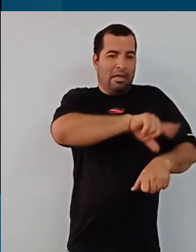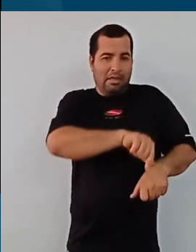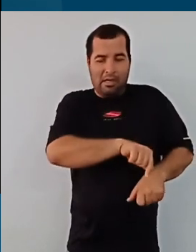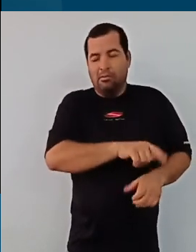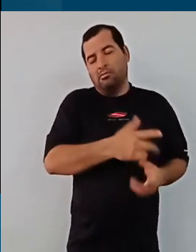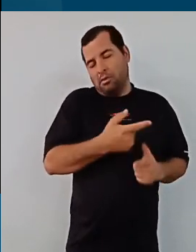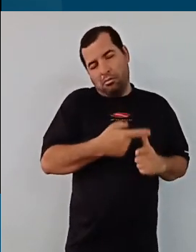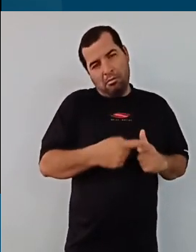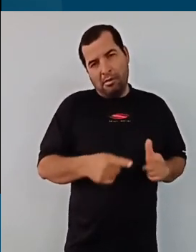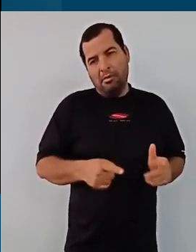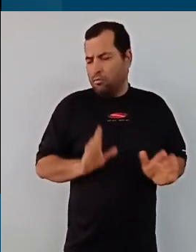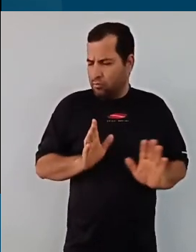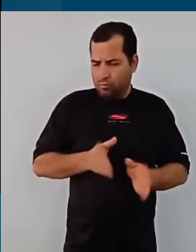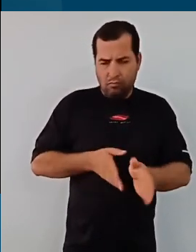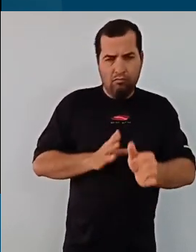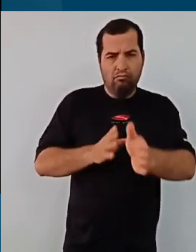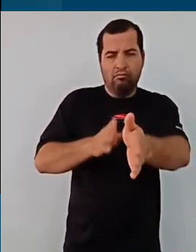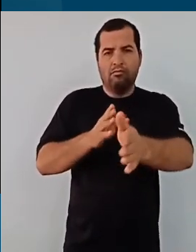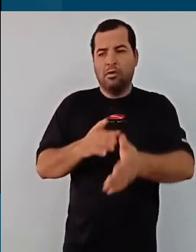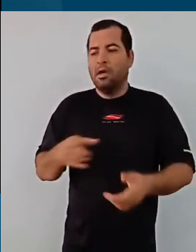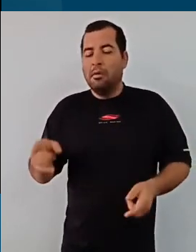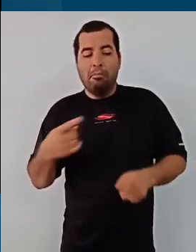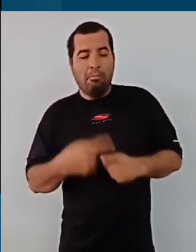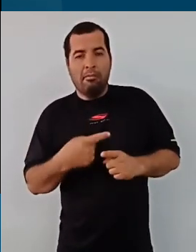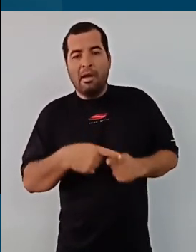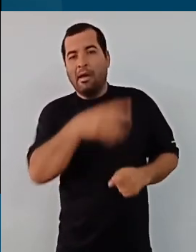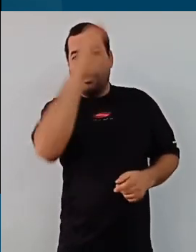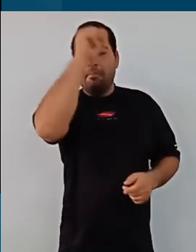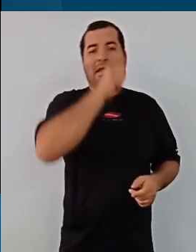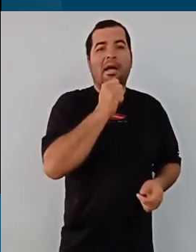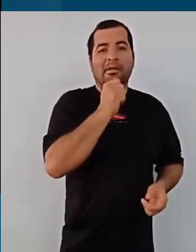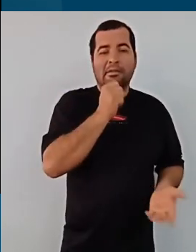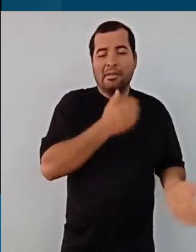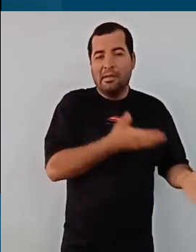esses trechos de aprendizagem que não foram